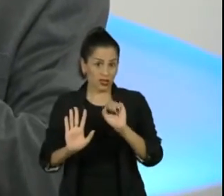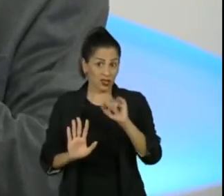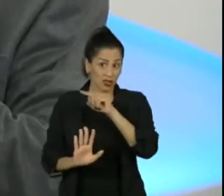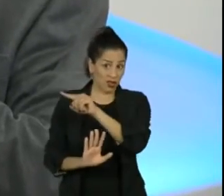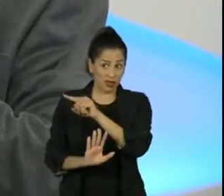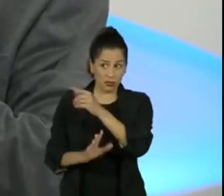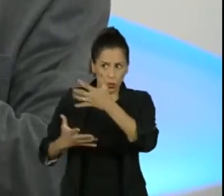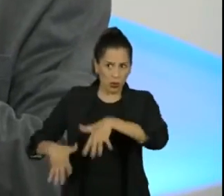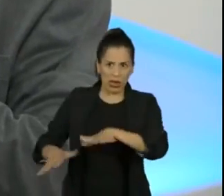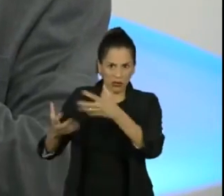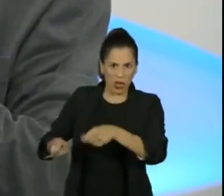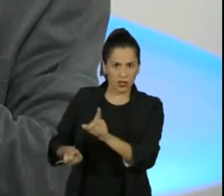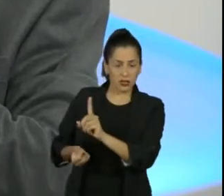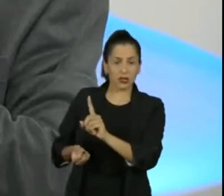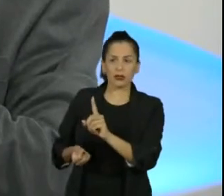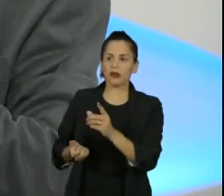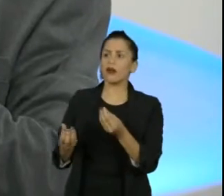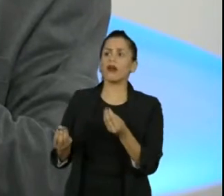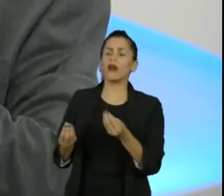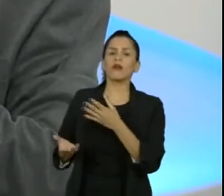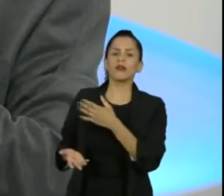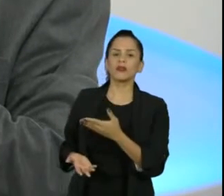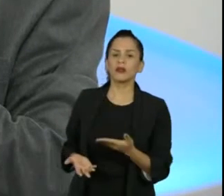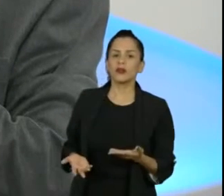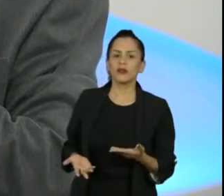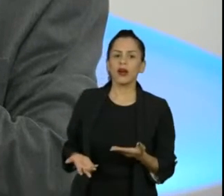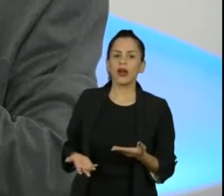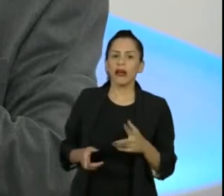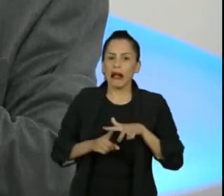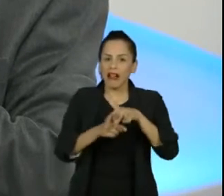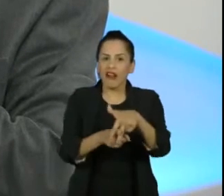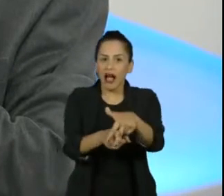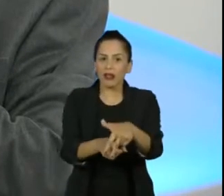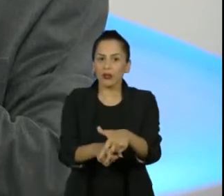vão tirar como? De burro ou de helicóptero o minério?